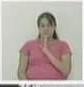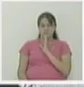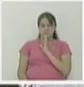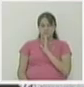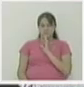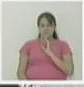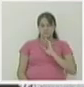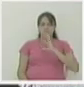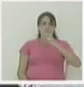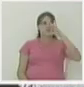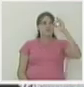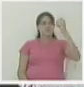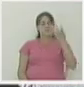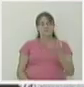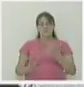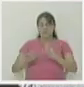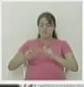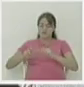é dado